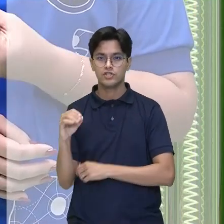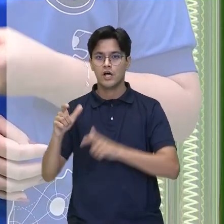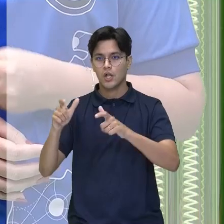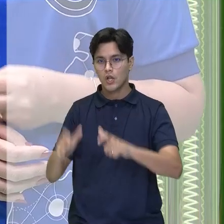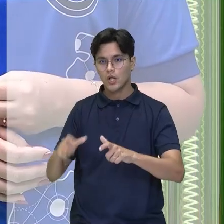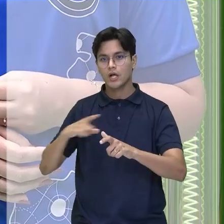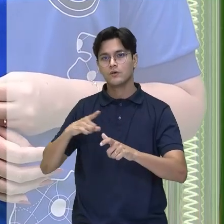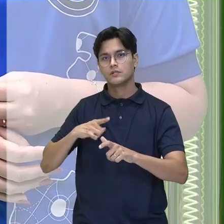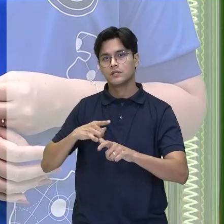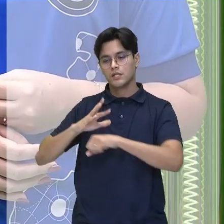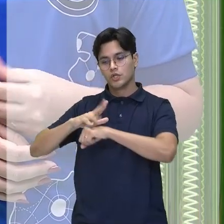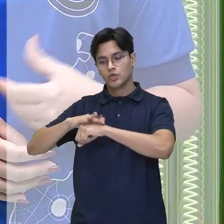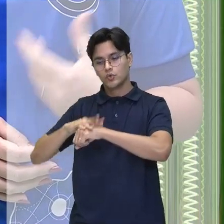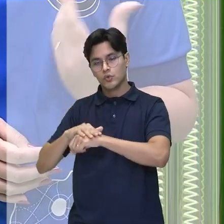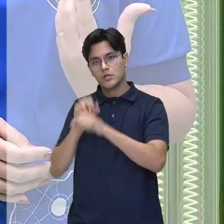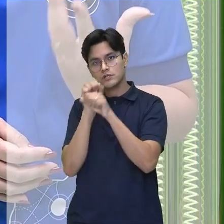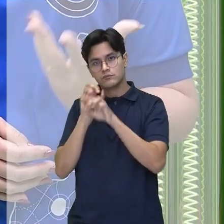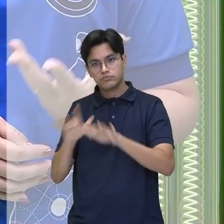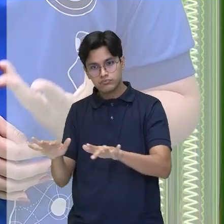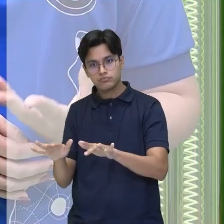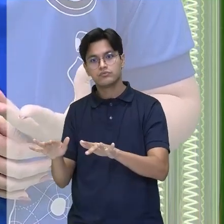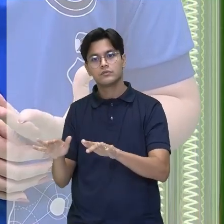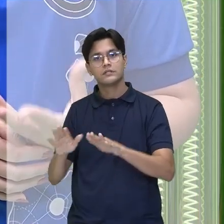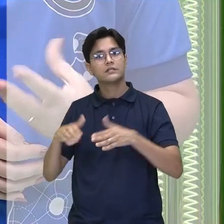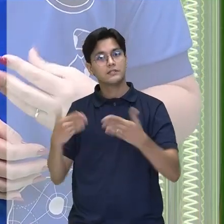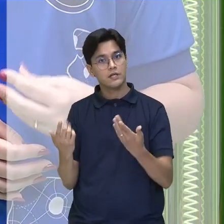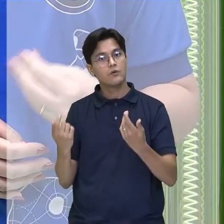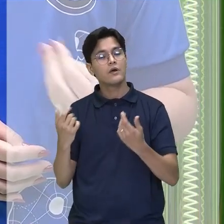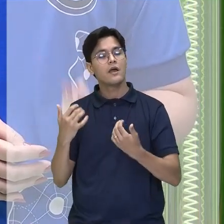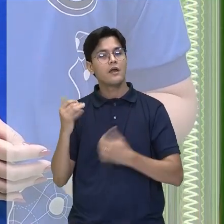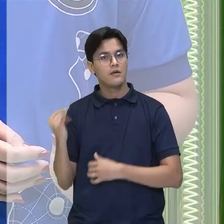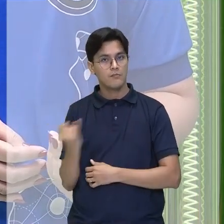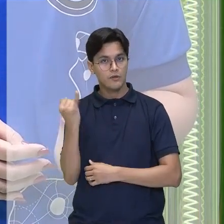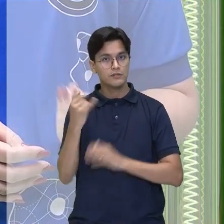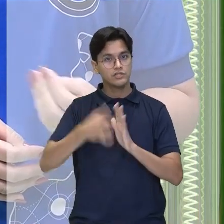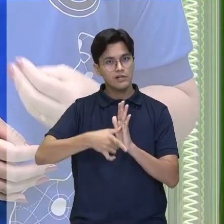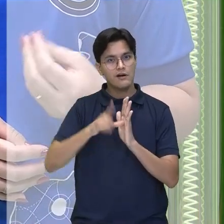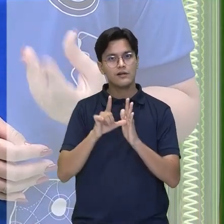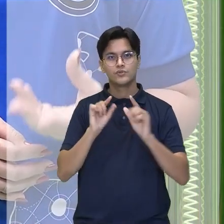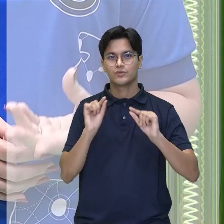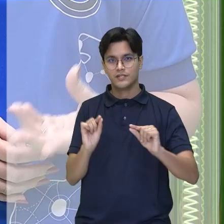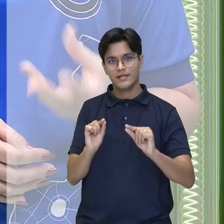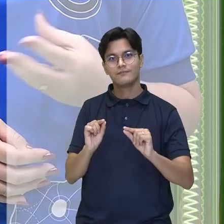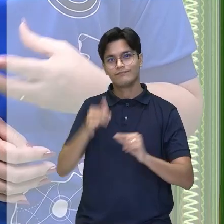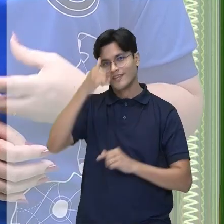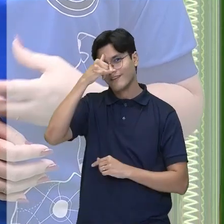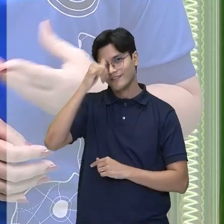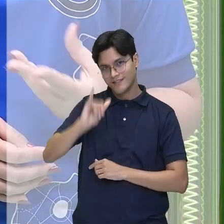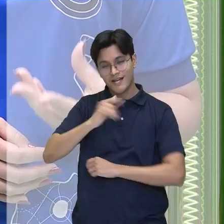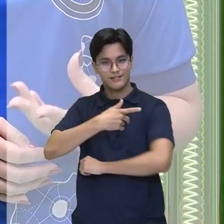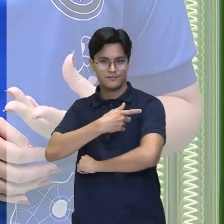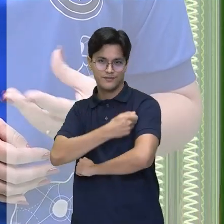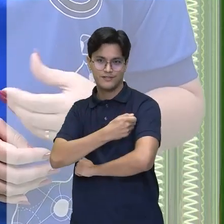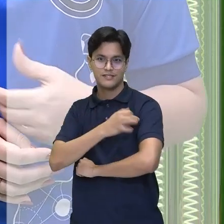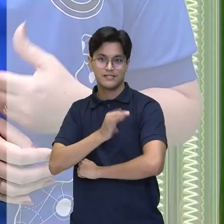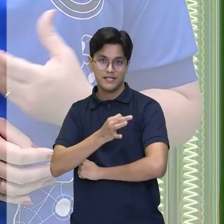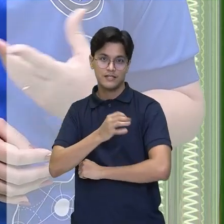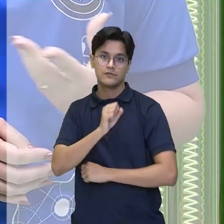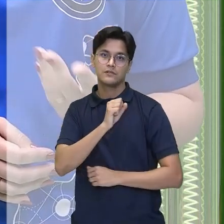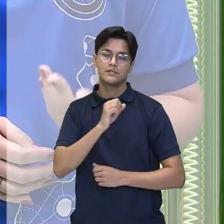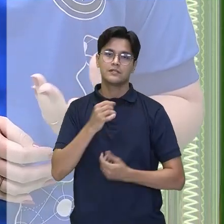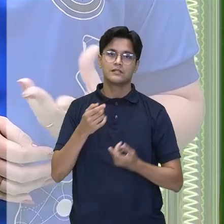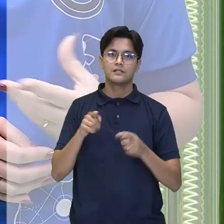aí a possibilidade da vacina, é melhor sempre se prevenir. E no caso de doenças como a chikungunya, a zika, a malária, que ainda